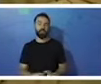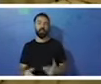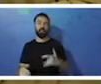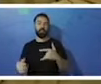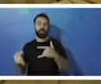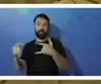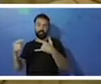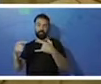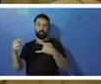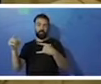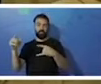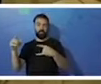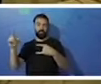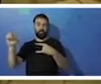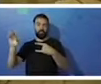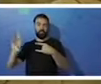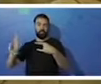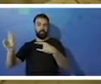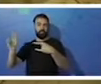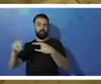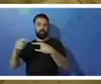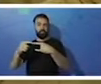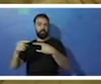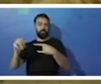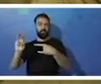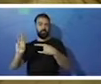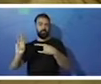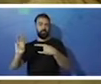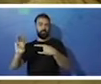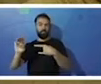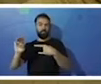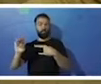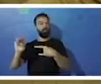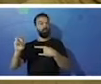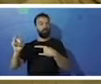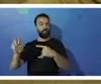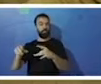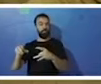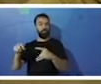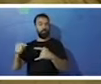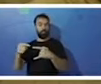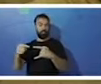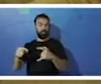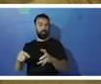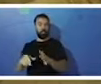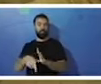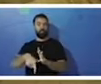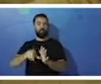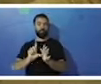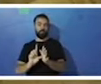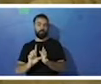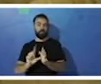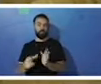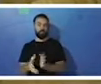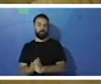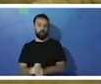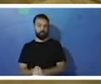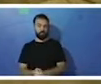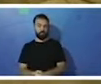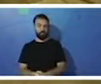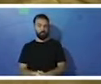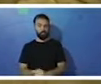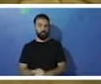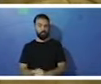mesmo, o 35, porque ele não passa, né, do valor que eu tenho. Nunca pode passar, guarda